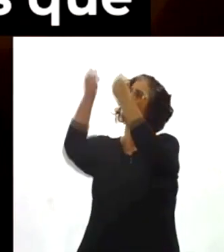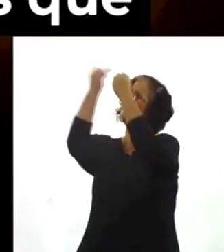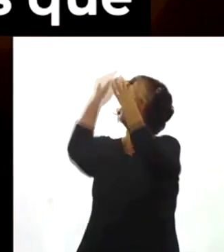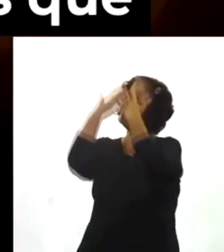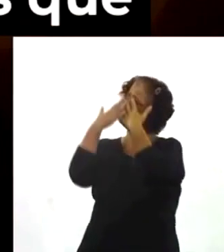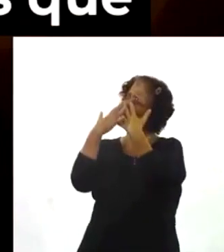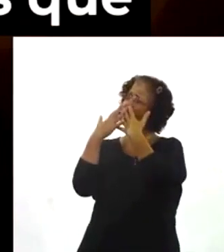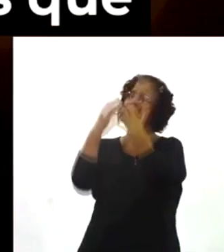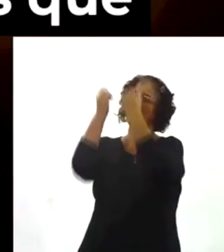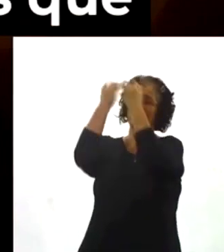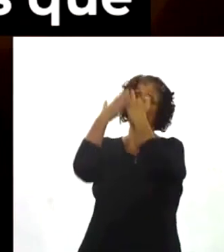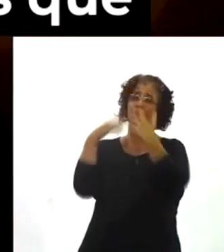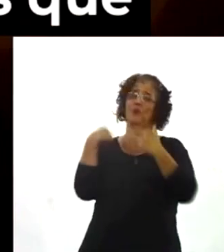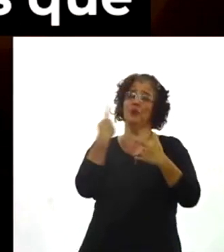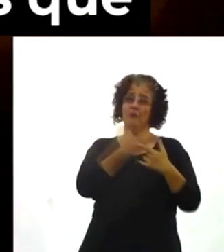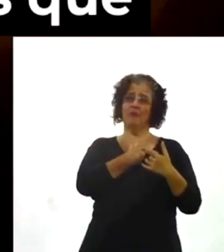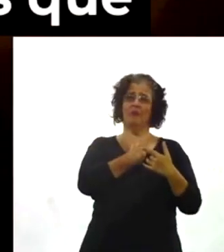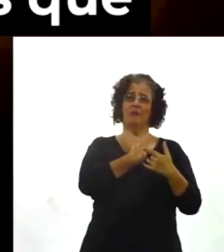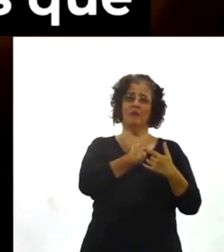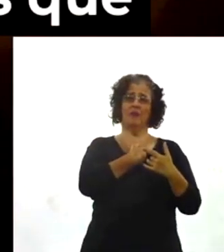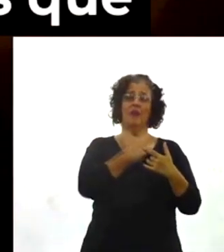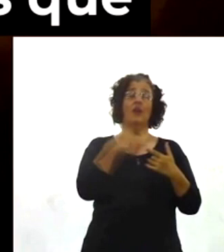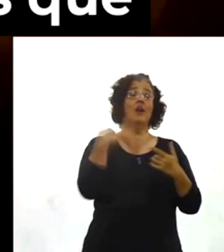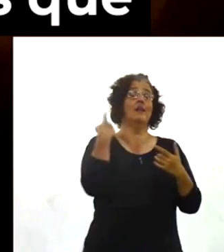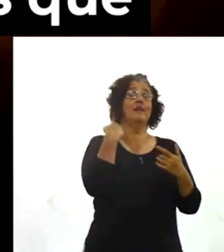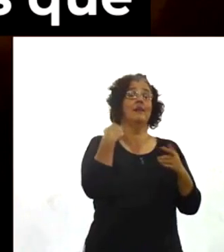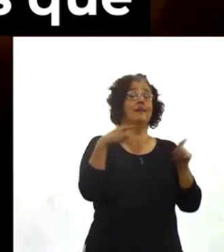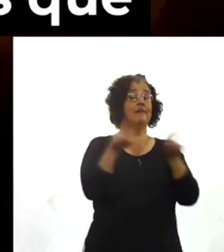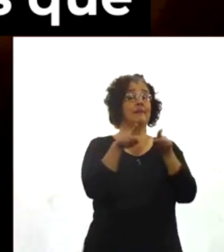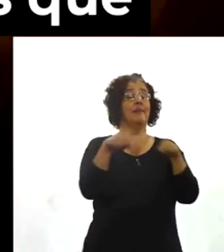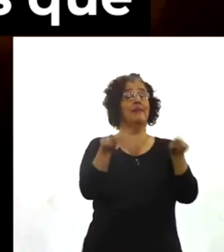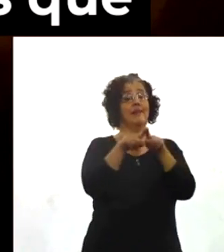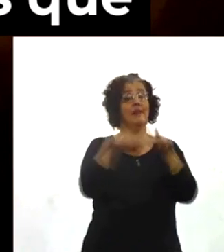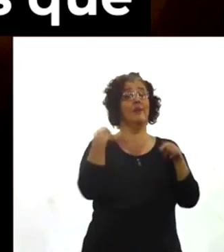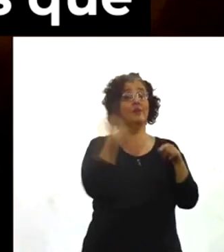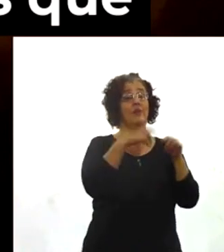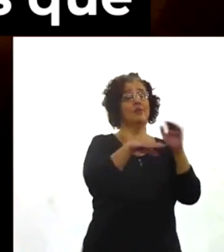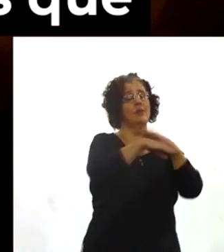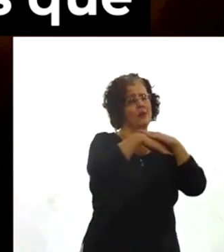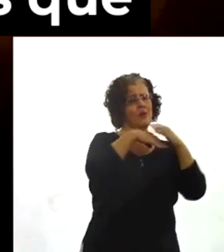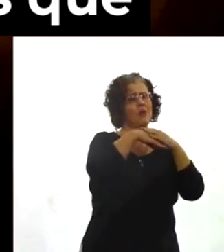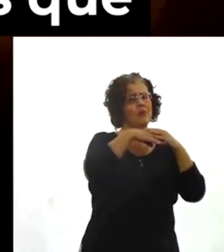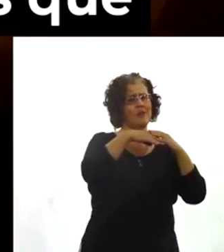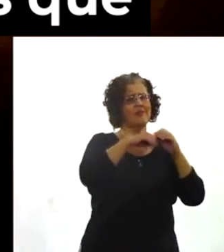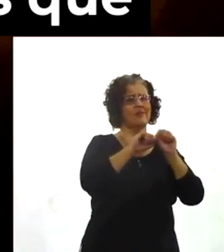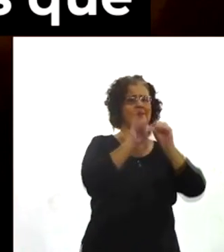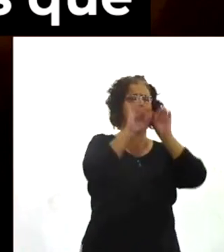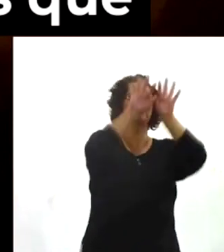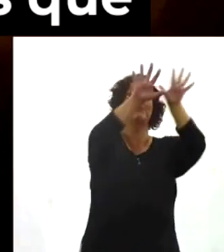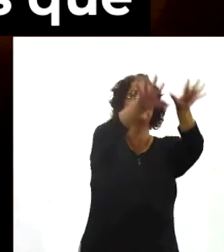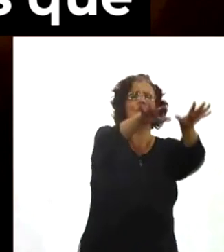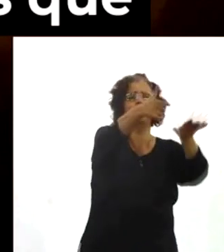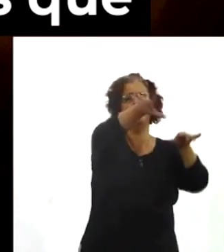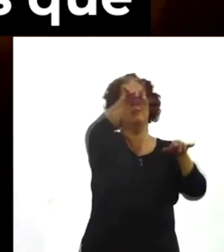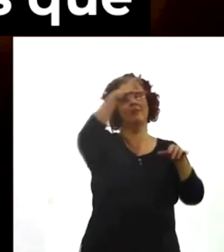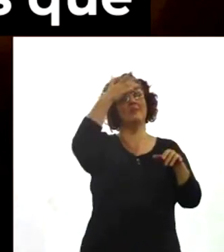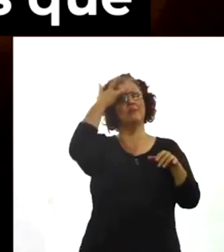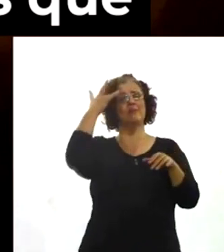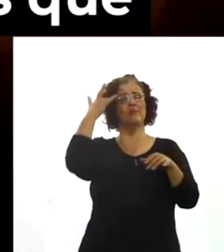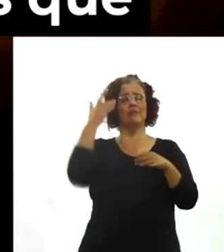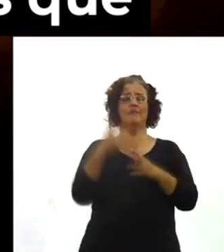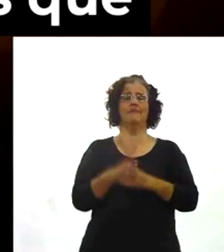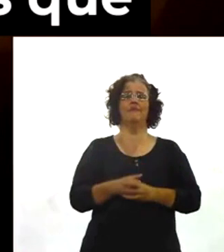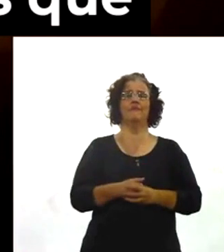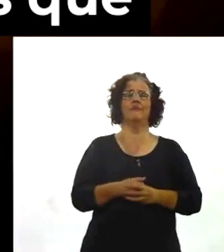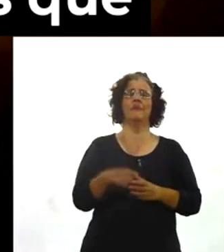e a nosso favor, assim também a nossa consolação transborda por meio de Cristo. Mas se